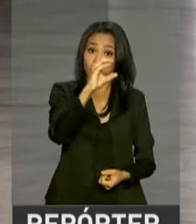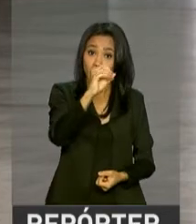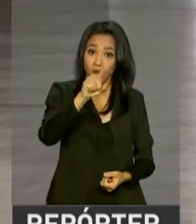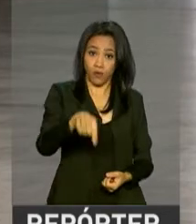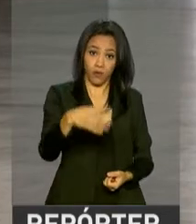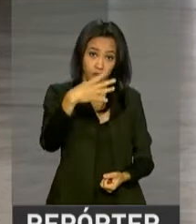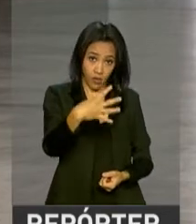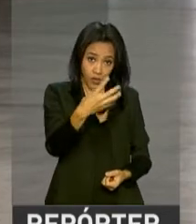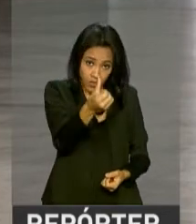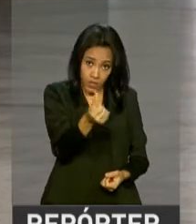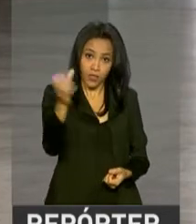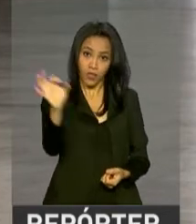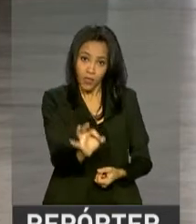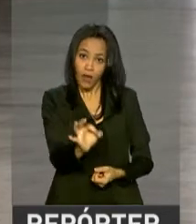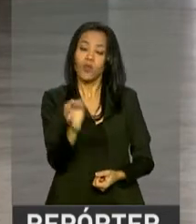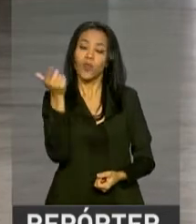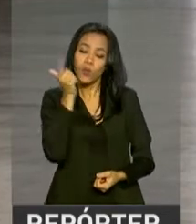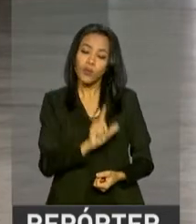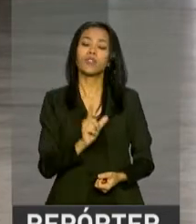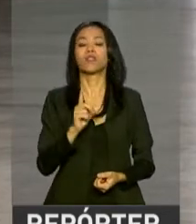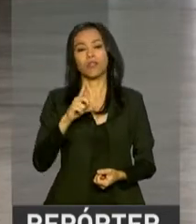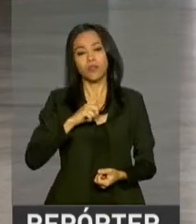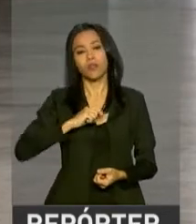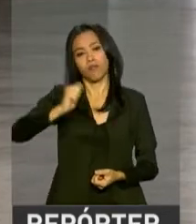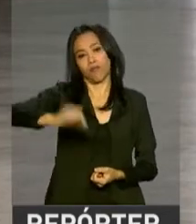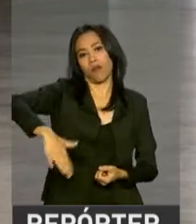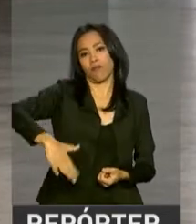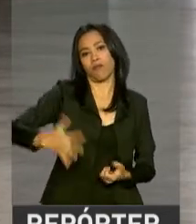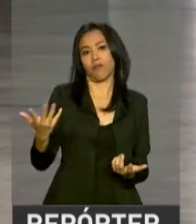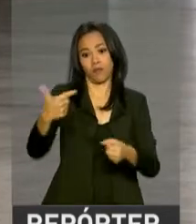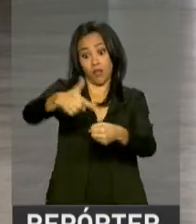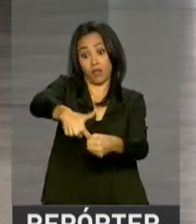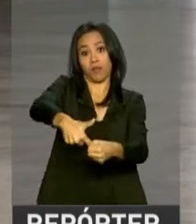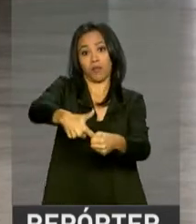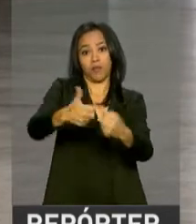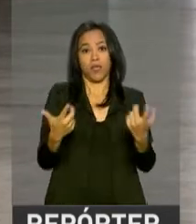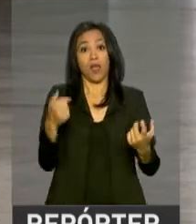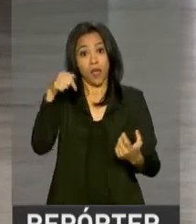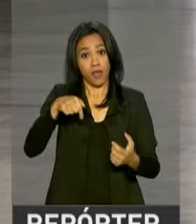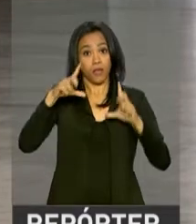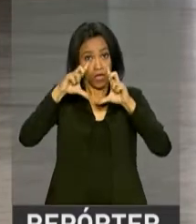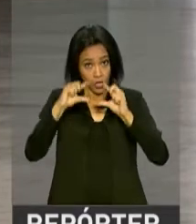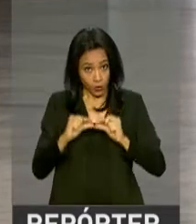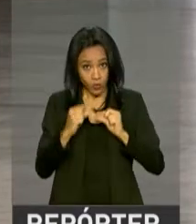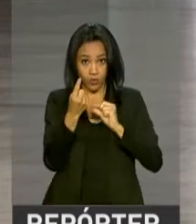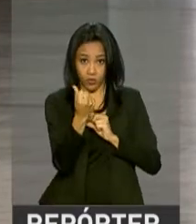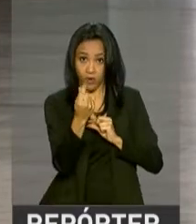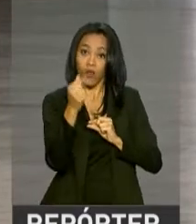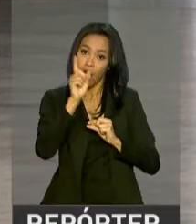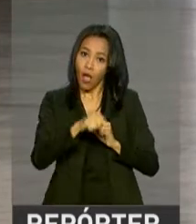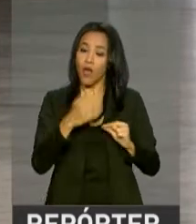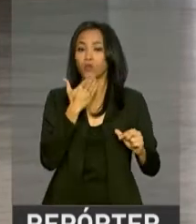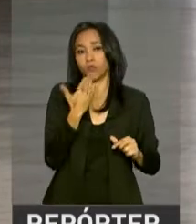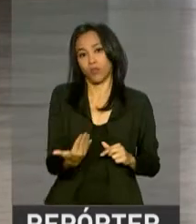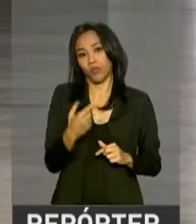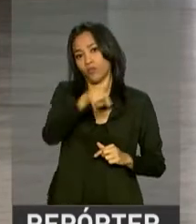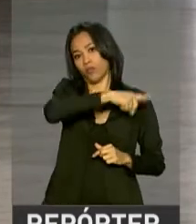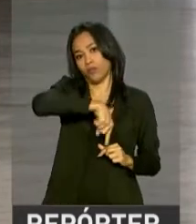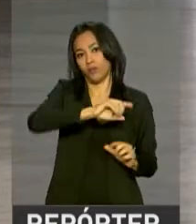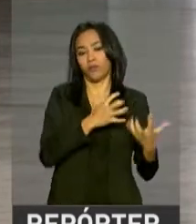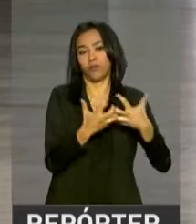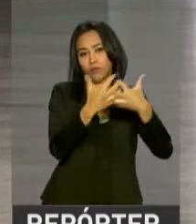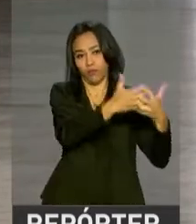de diesel chegue ao consumidor final essa redução de preço foi uma das reivindicações dos